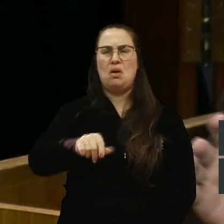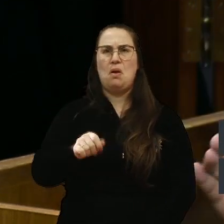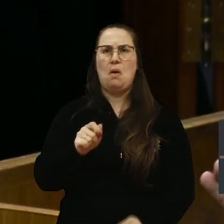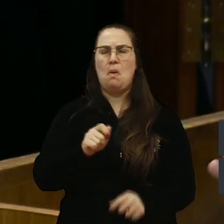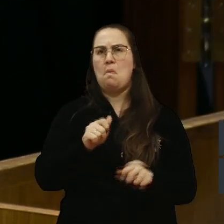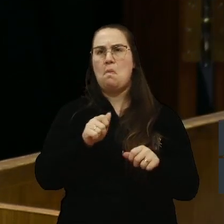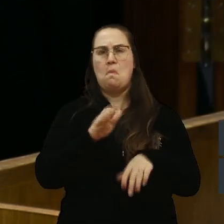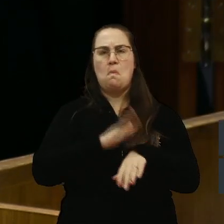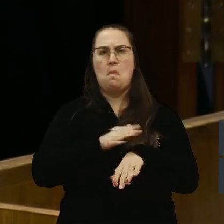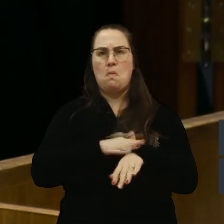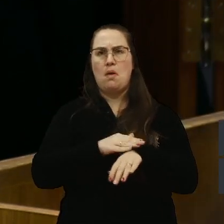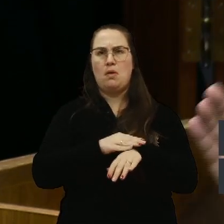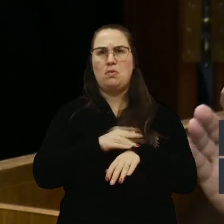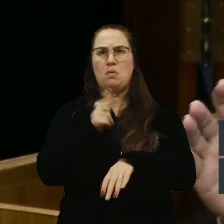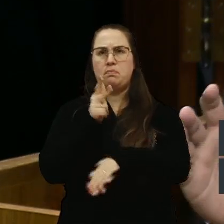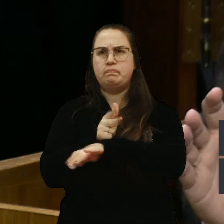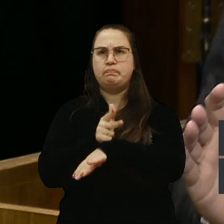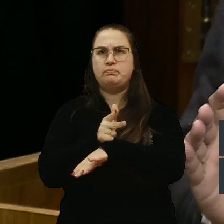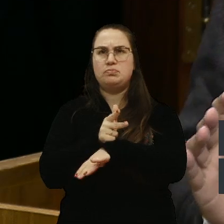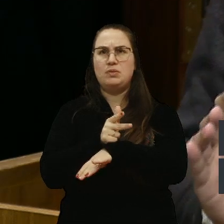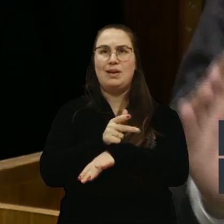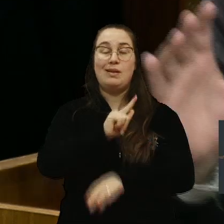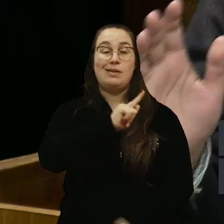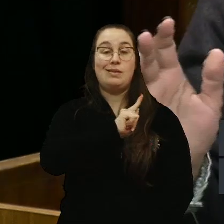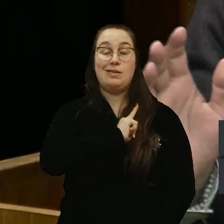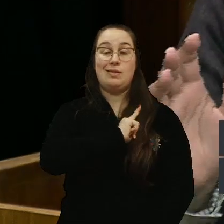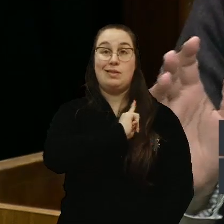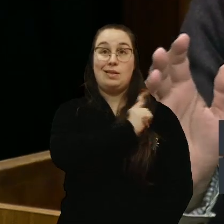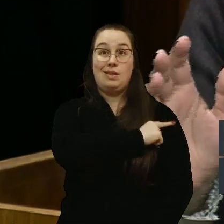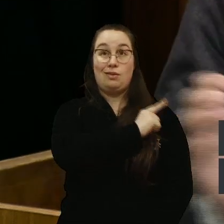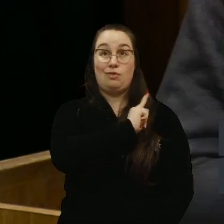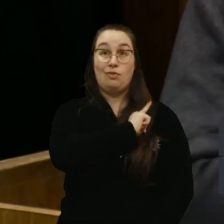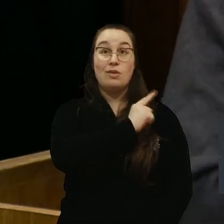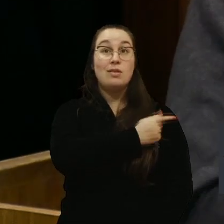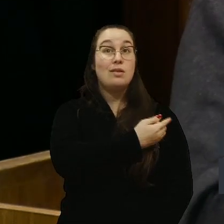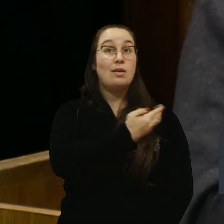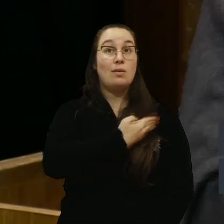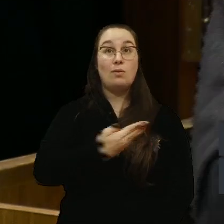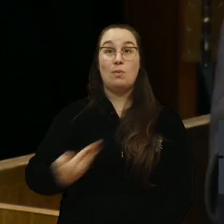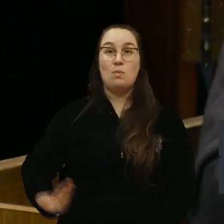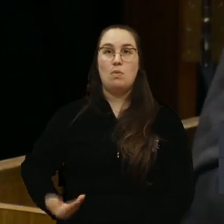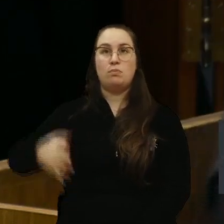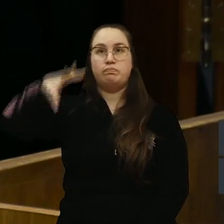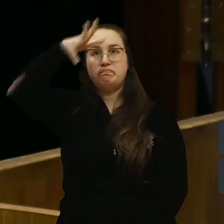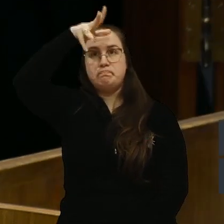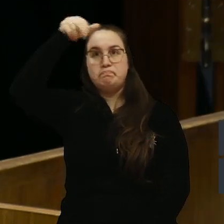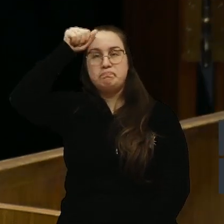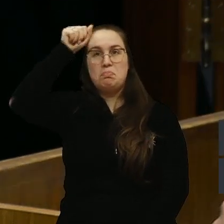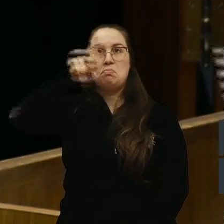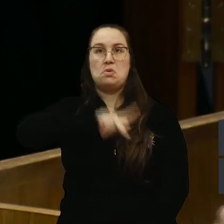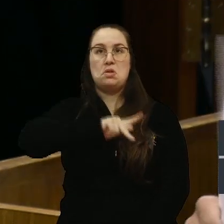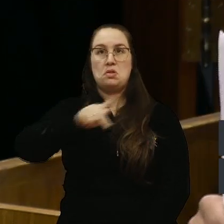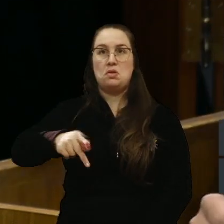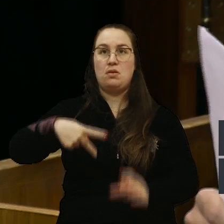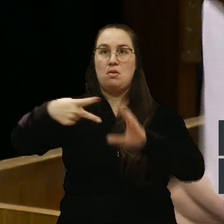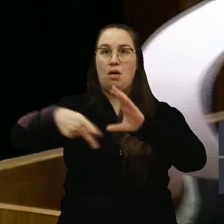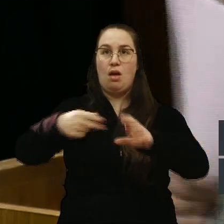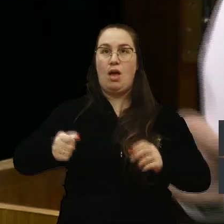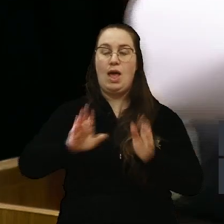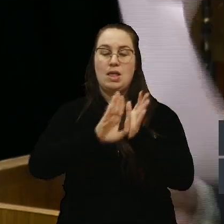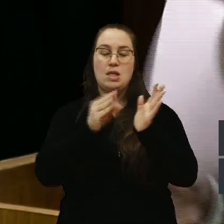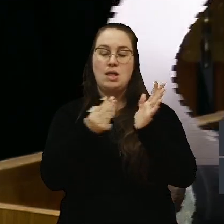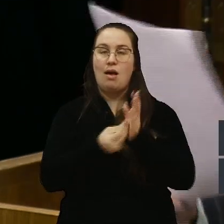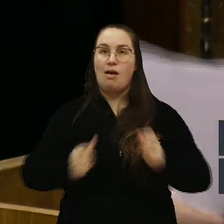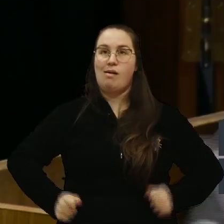programa. Basicamente o seguinte, na gestão pública, para o prefeito, para o presidente da Câmara, para o diretor do SAMAI gastar...